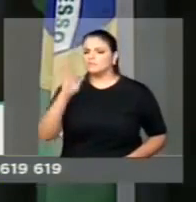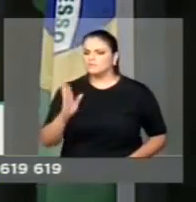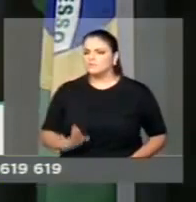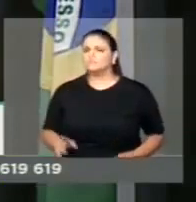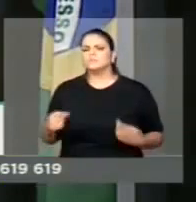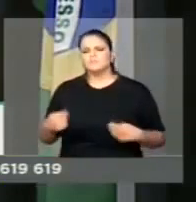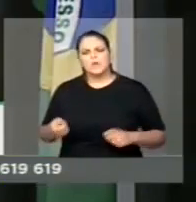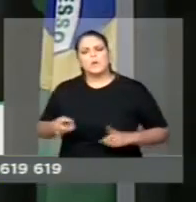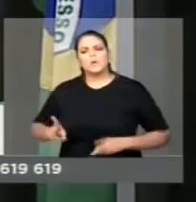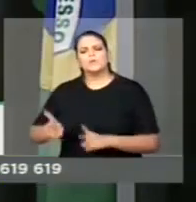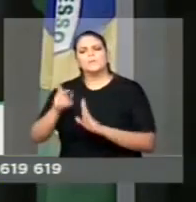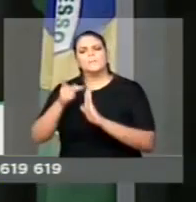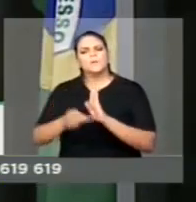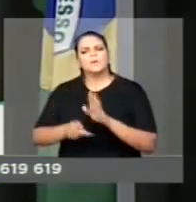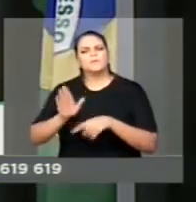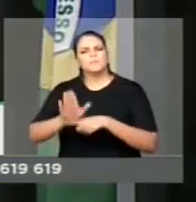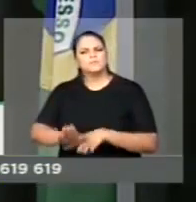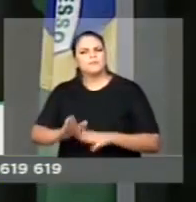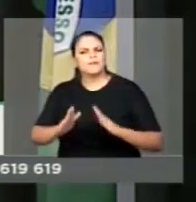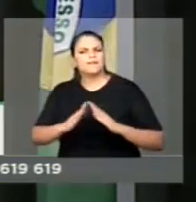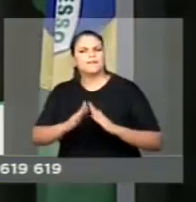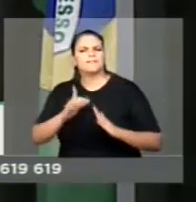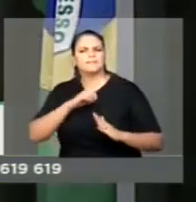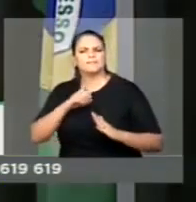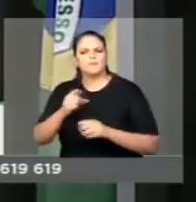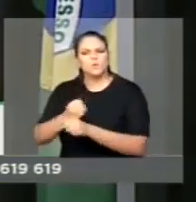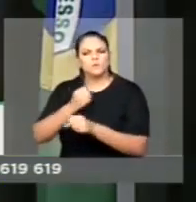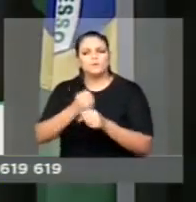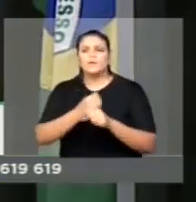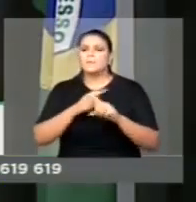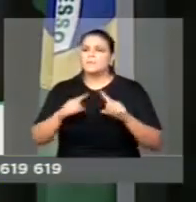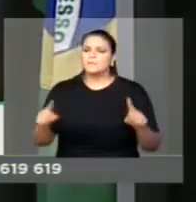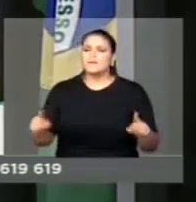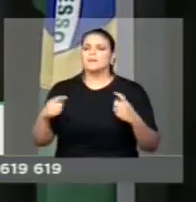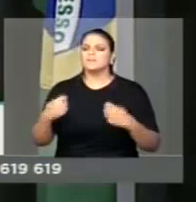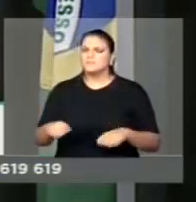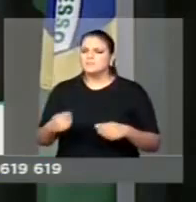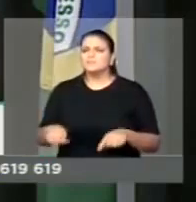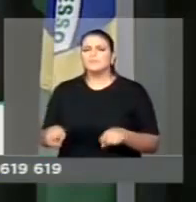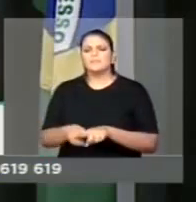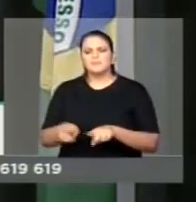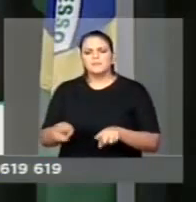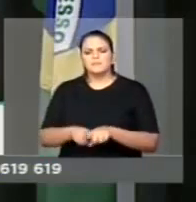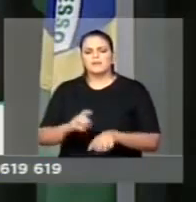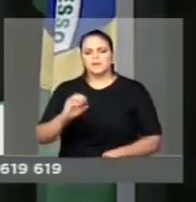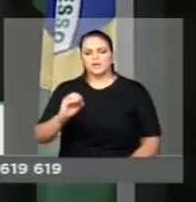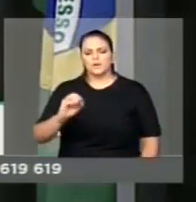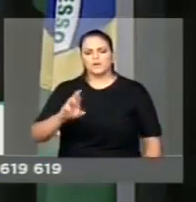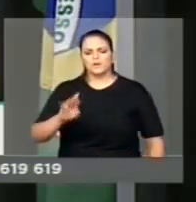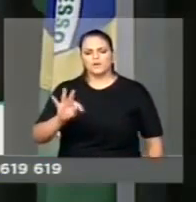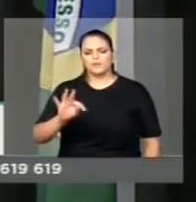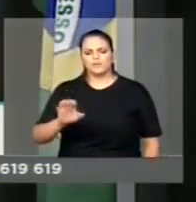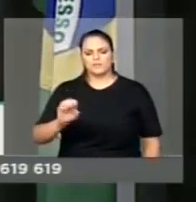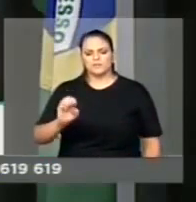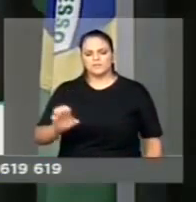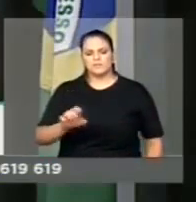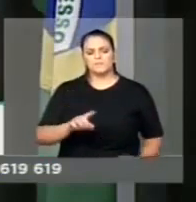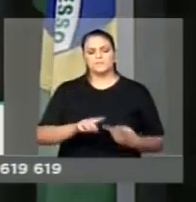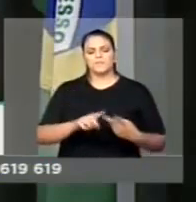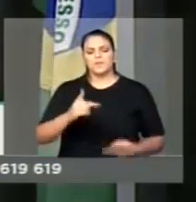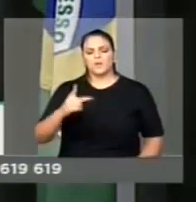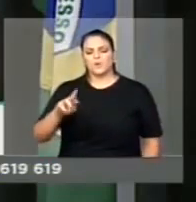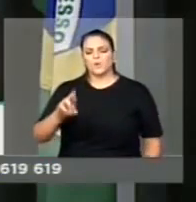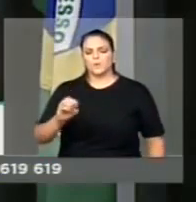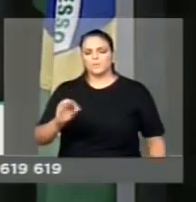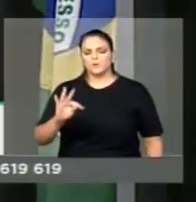programas, mas criar um programa de lotes urbanizados, para que nenhuma família brasileira de